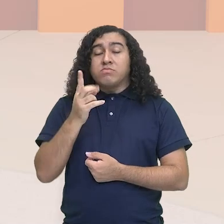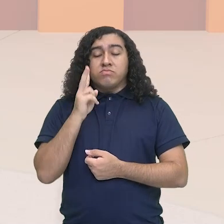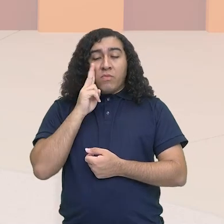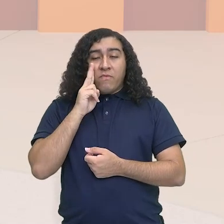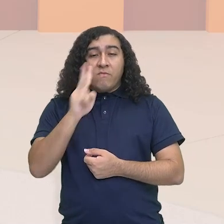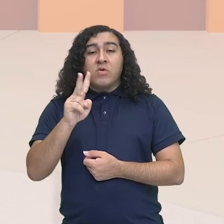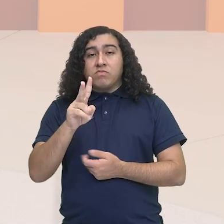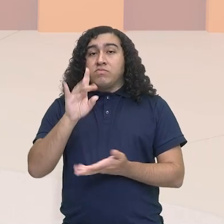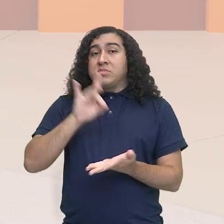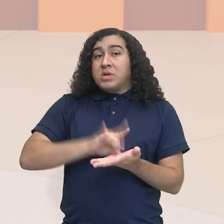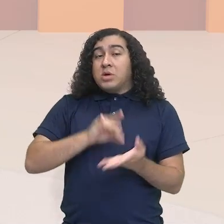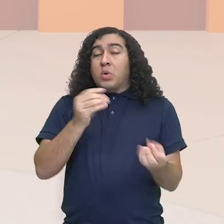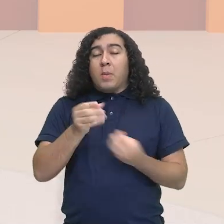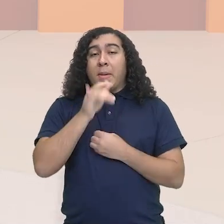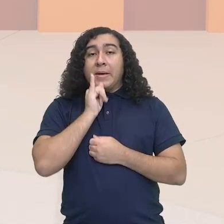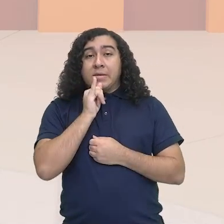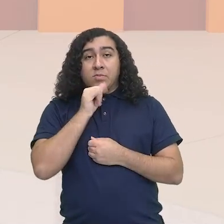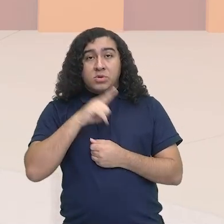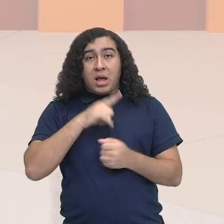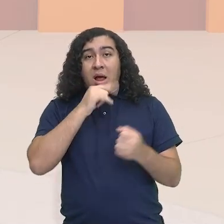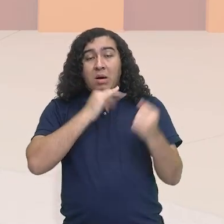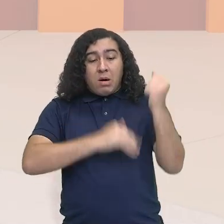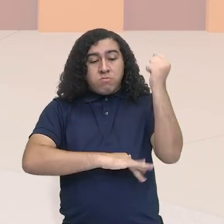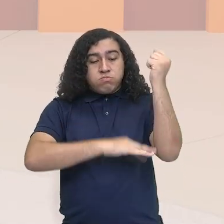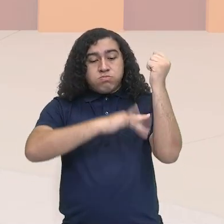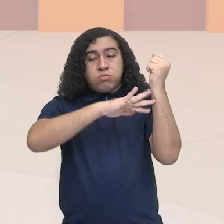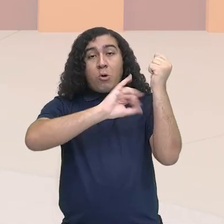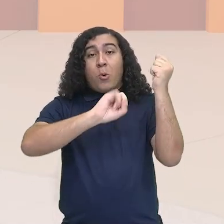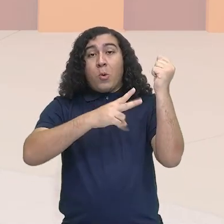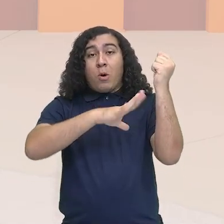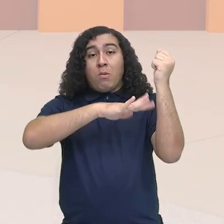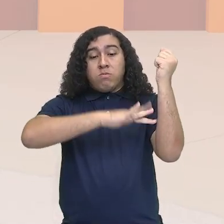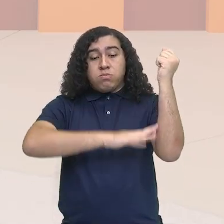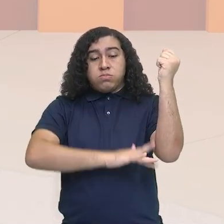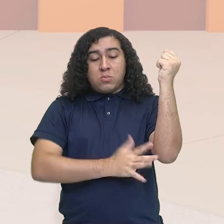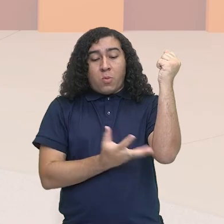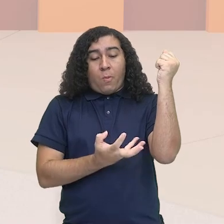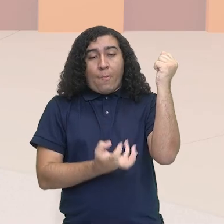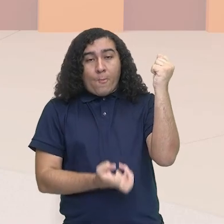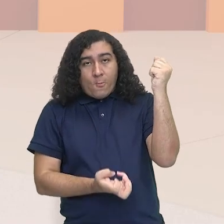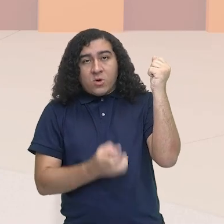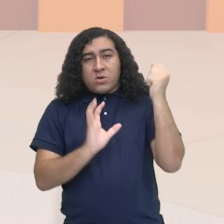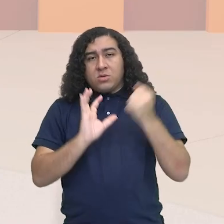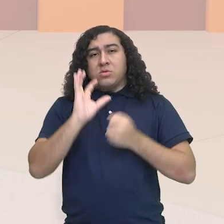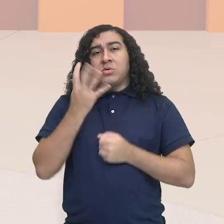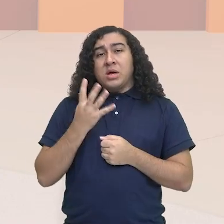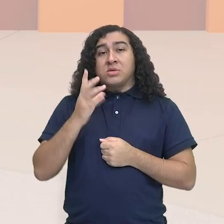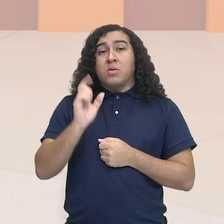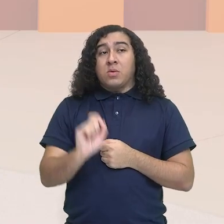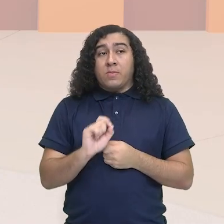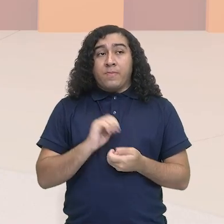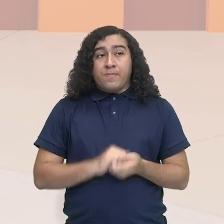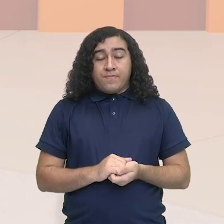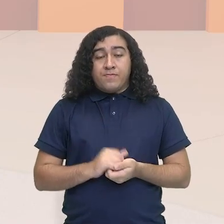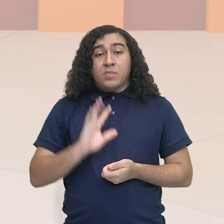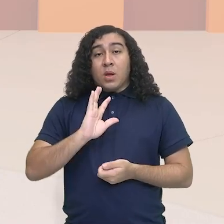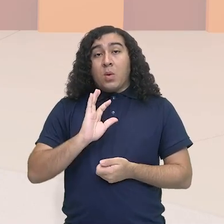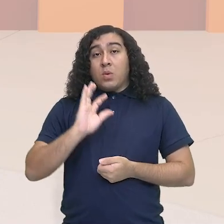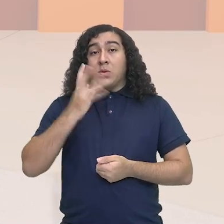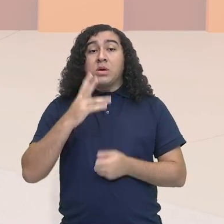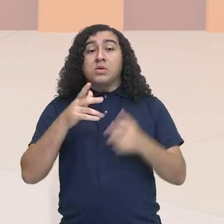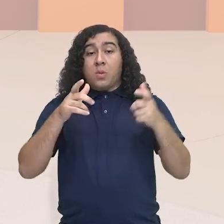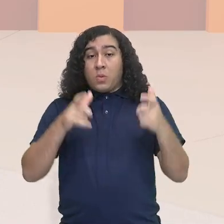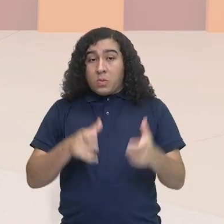é o exemplo dessas cheias ou das secas extremas também que acontecem, que vem acontecendo,